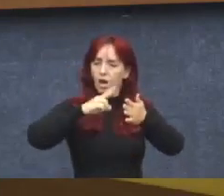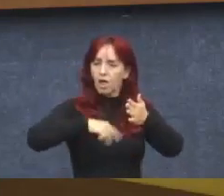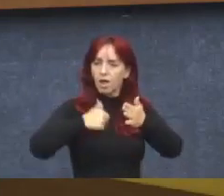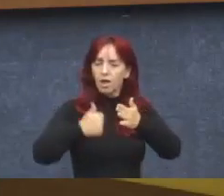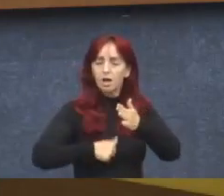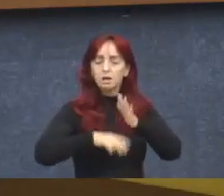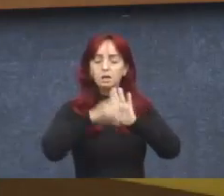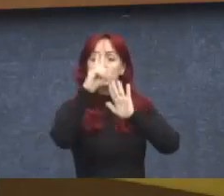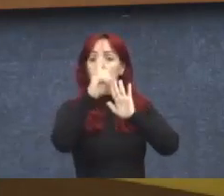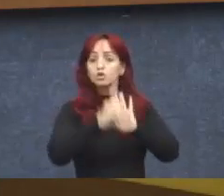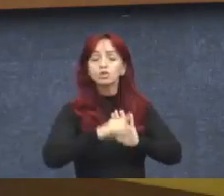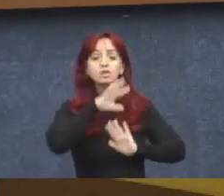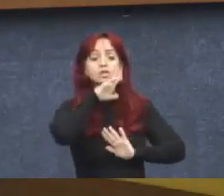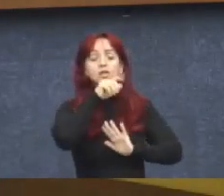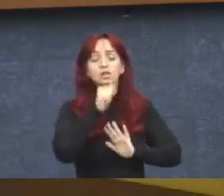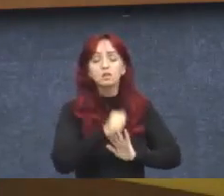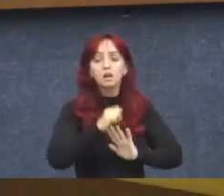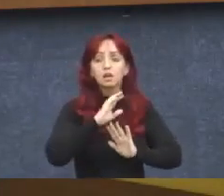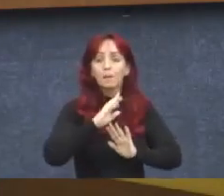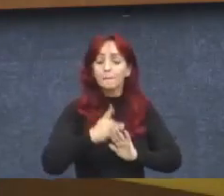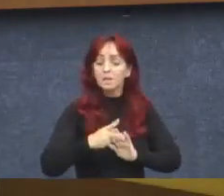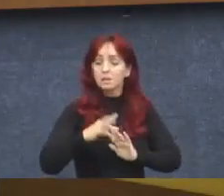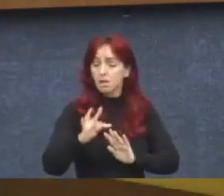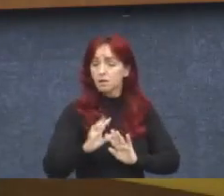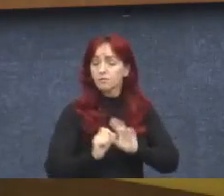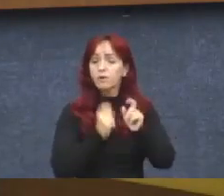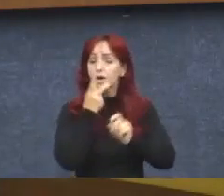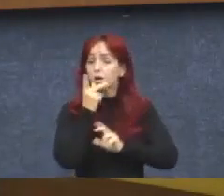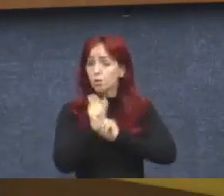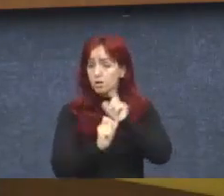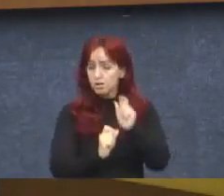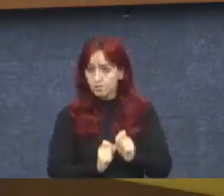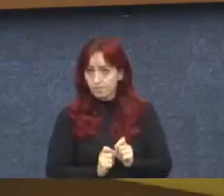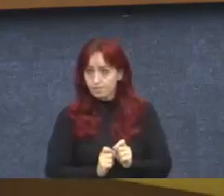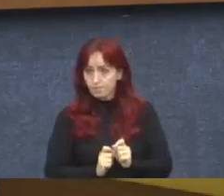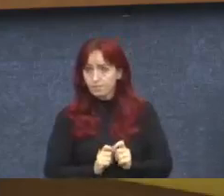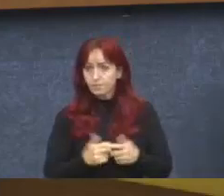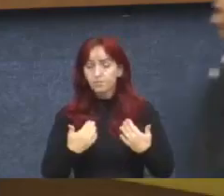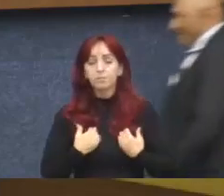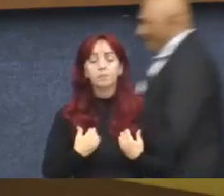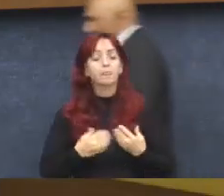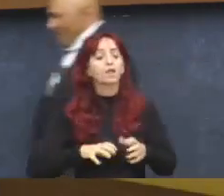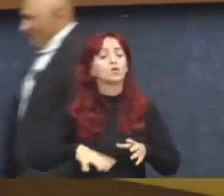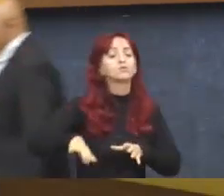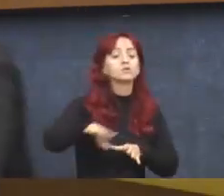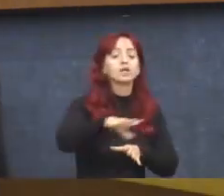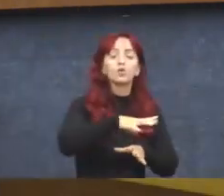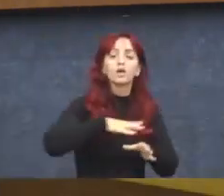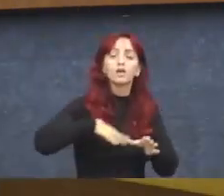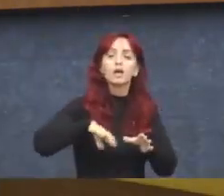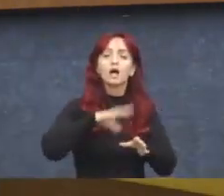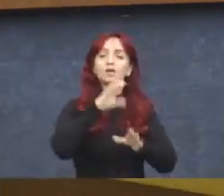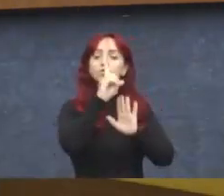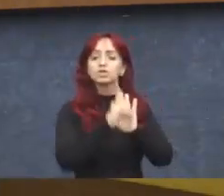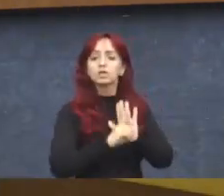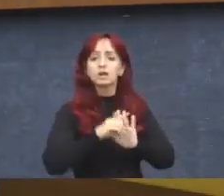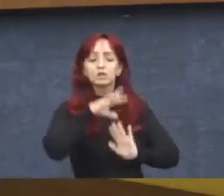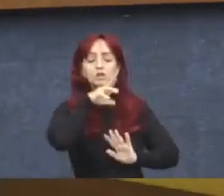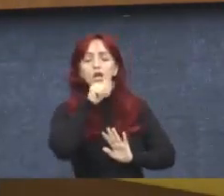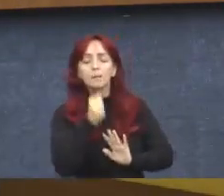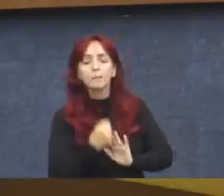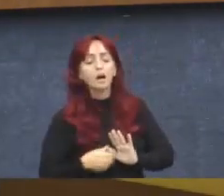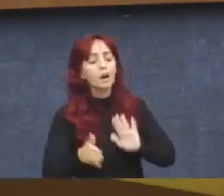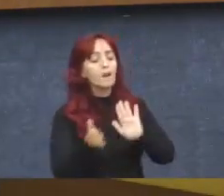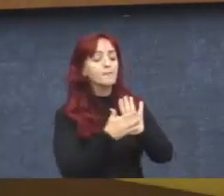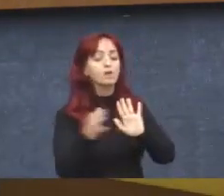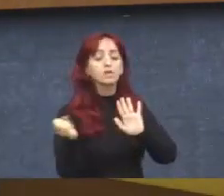Direitos Animais do Partido dos Trabalhadores, que diz o seguinte: o Setorial de Direitos Animais trouxe uma pauta nova ao